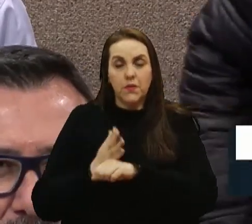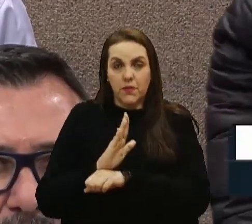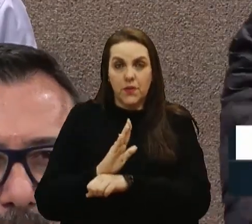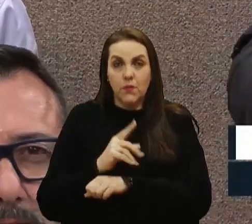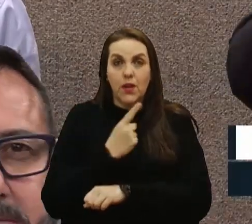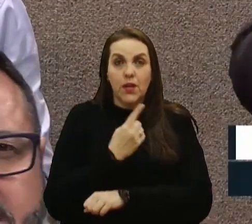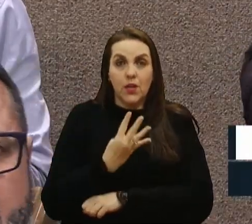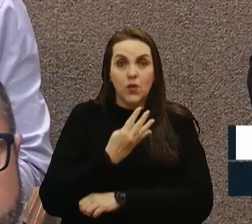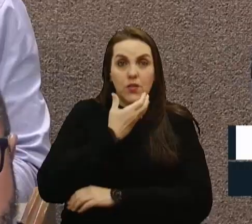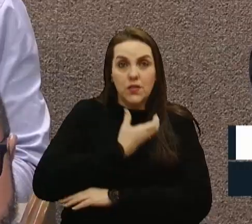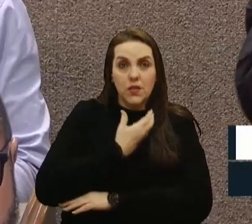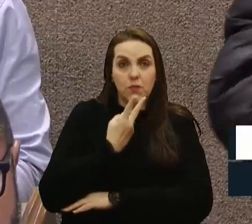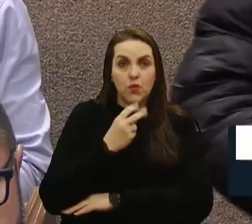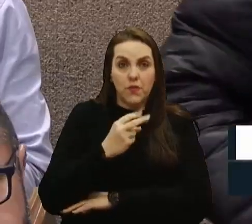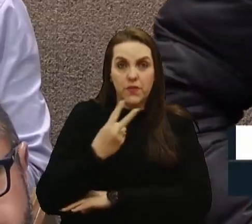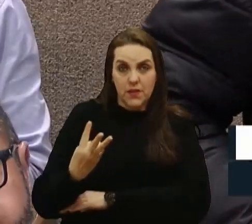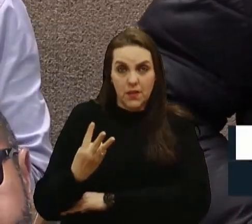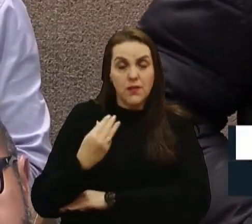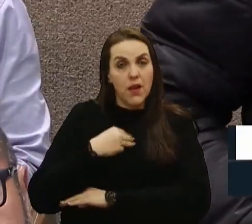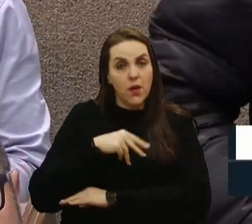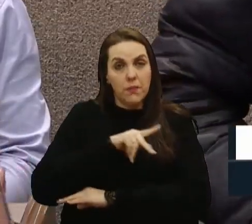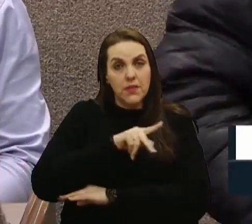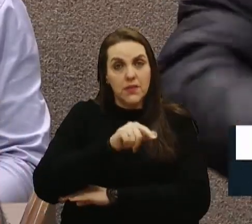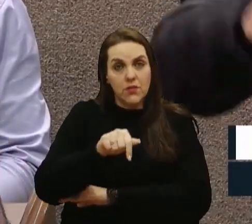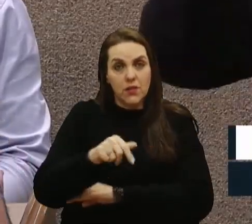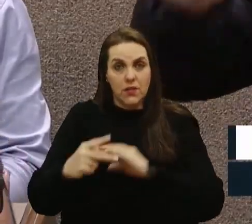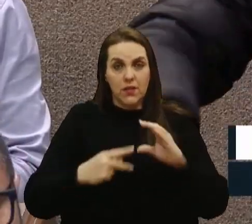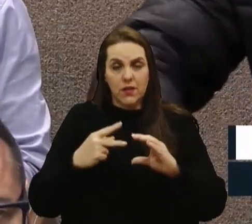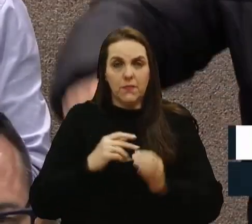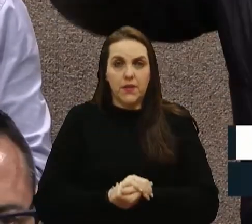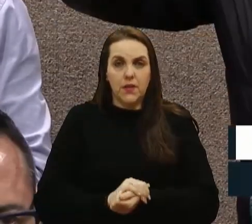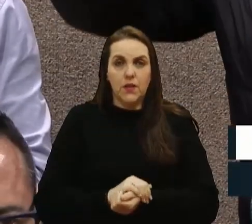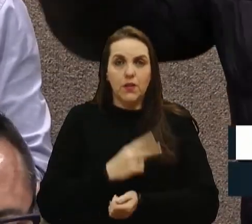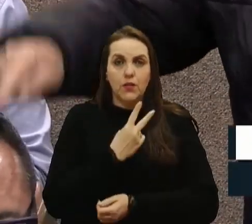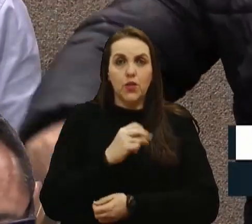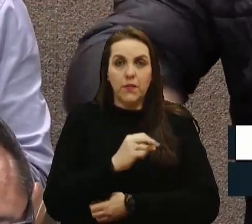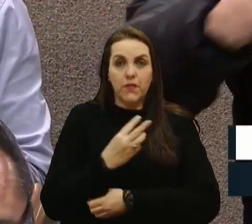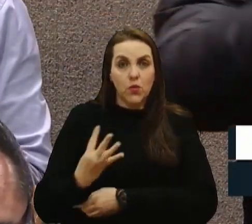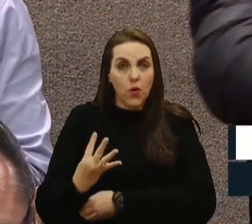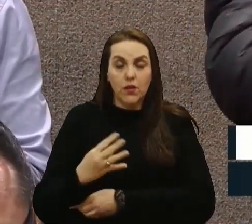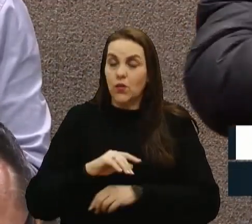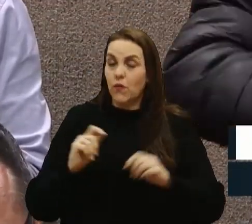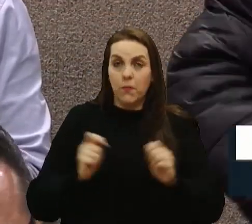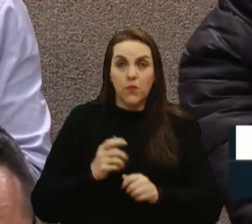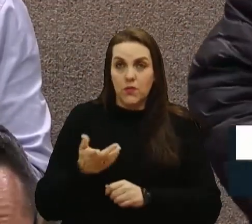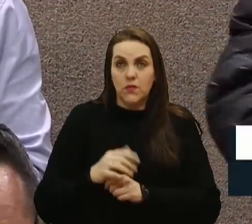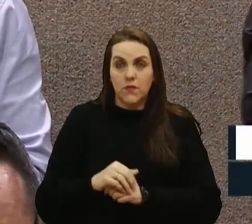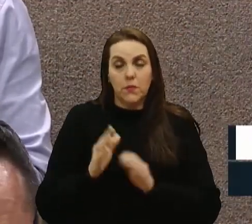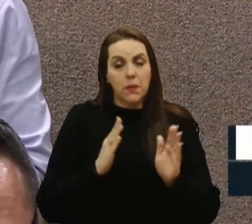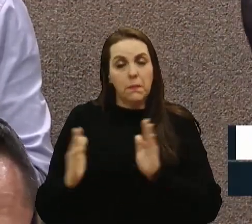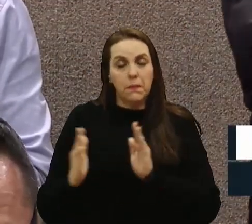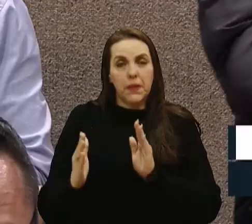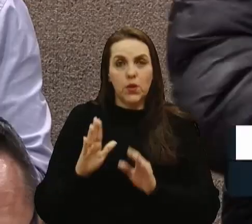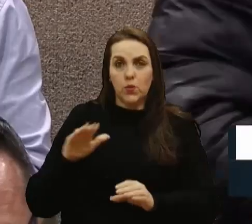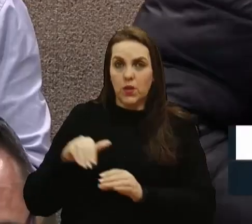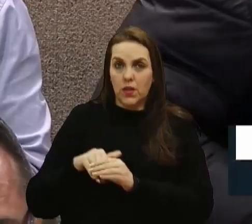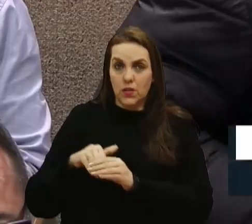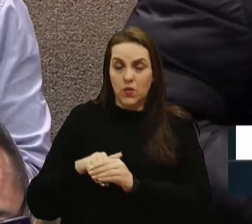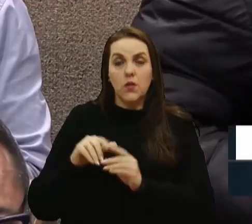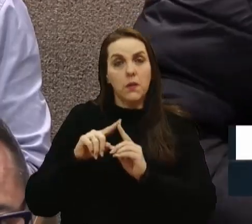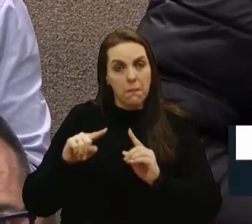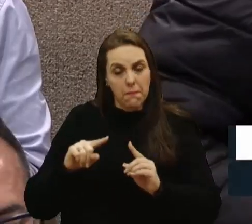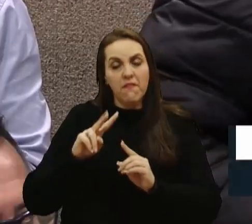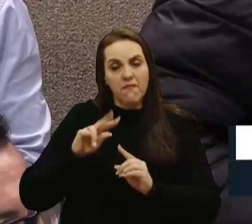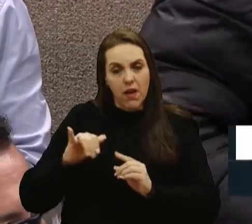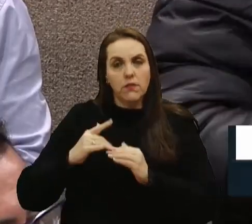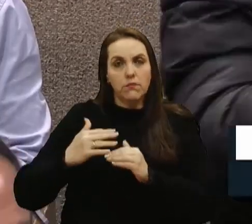dezembro de 2023, que eu era presidente aqui dessa casa. E que 2024 não foi possível por ser um período eleitoral, mas que está em curso,